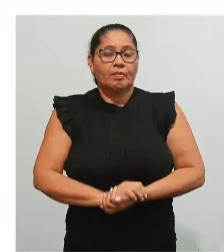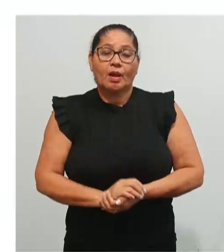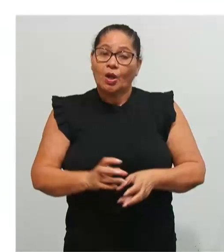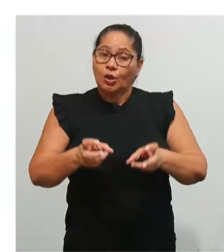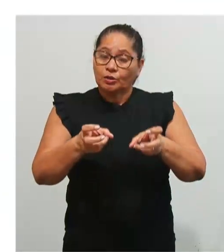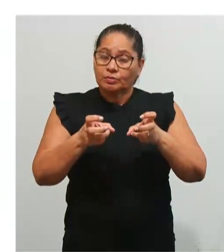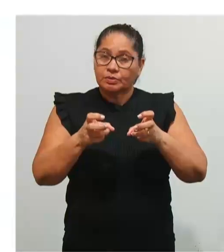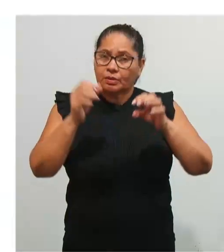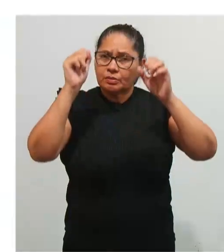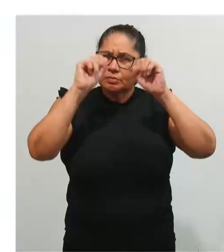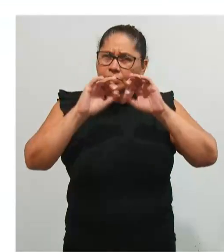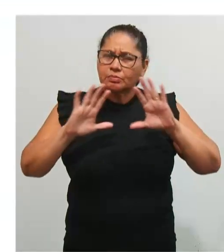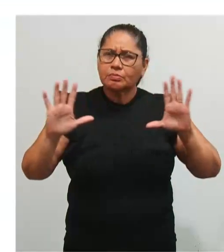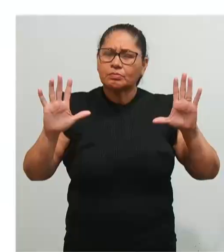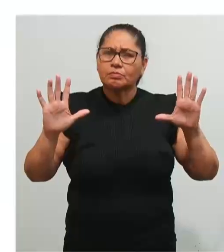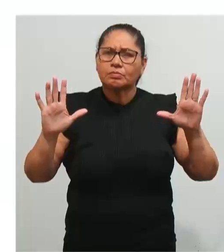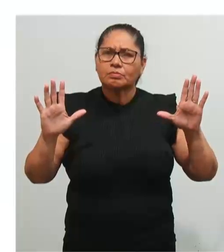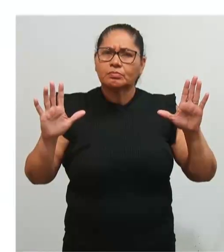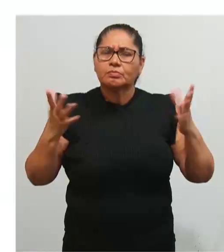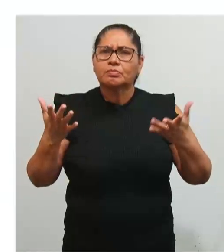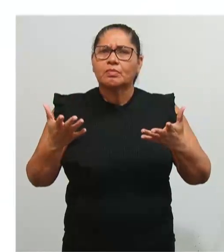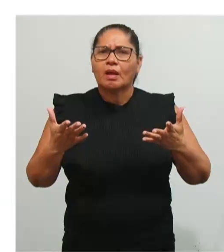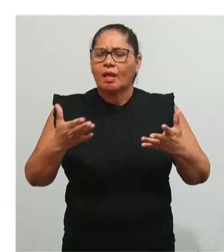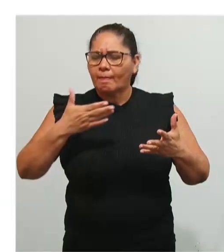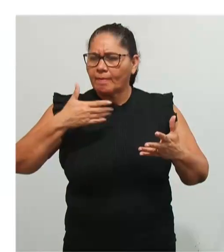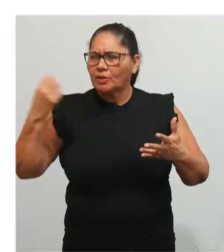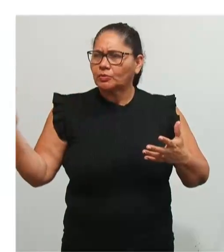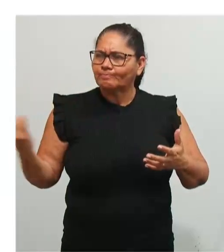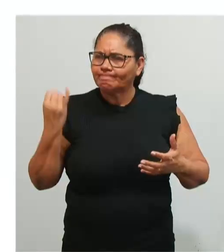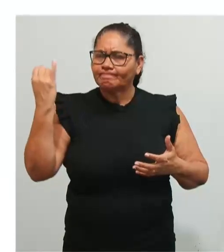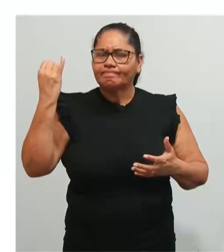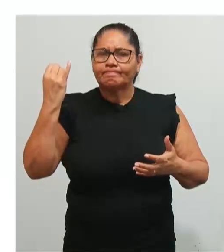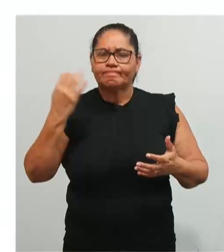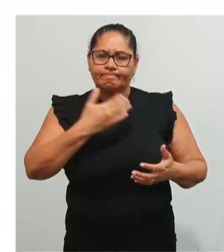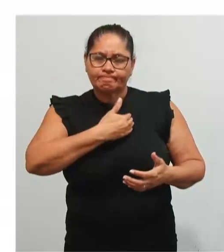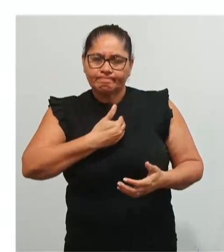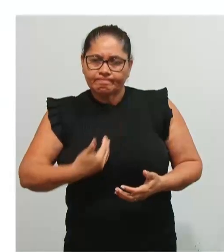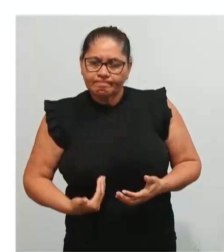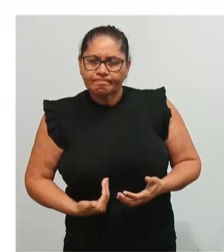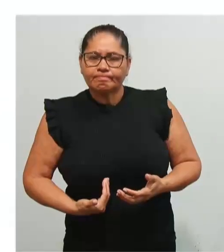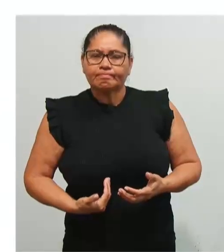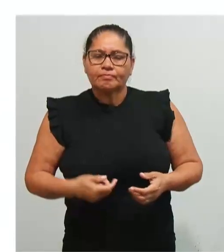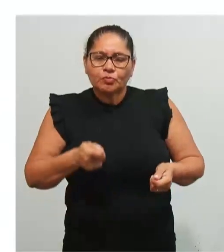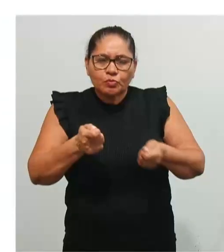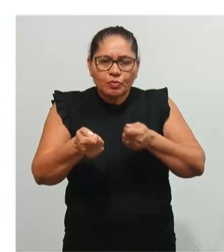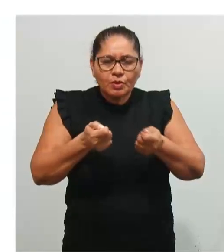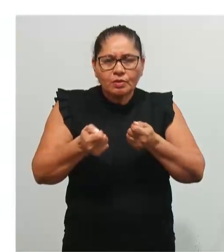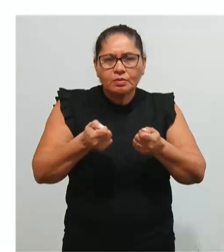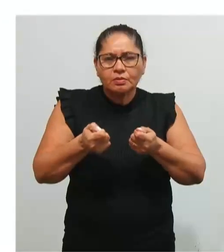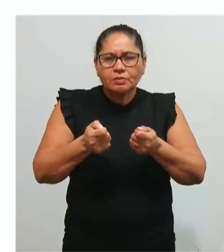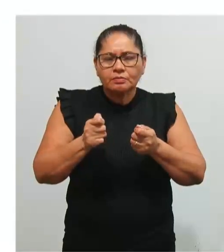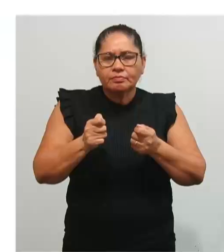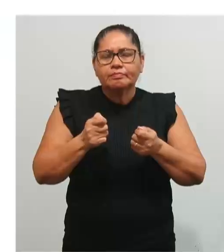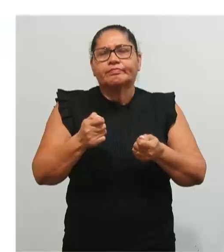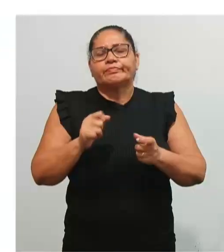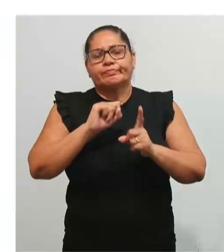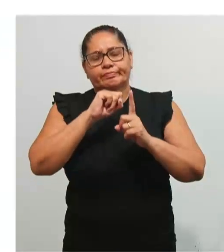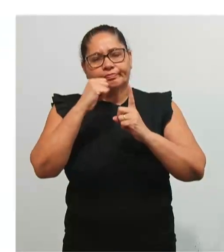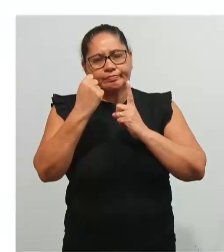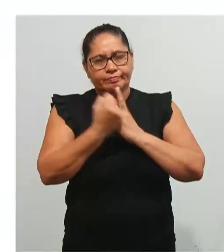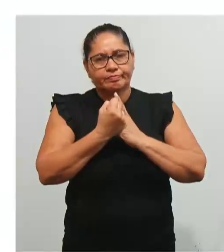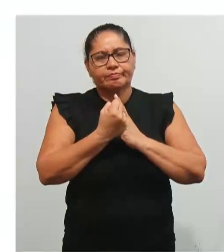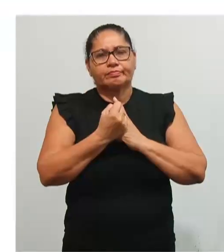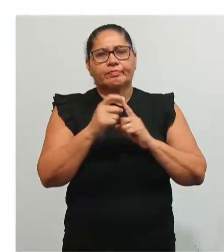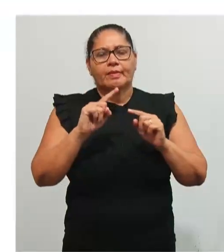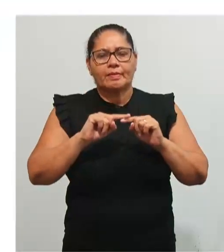Percebe-se que a transparência é um mecanismo indispensável para permitir que os governos sejam controlados pela sociedade e pelos